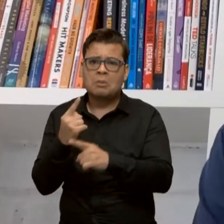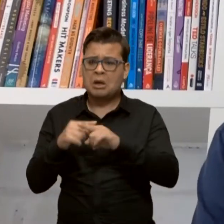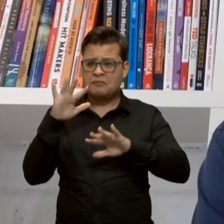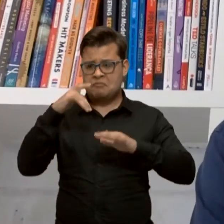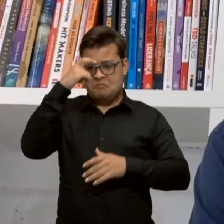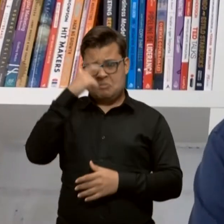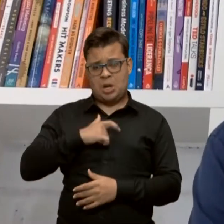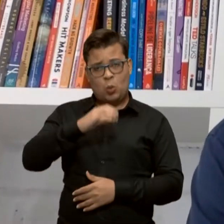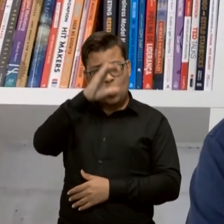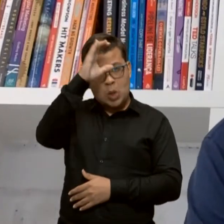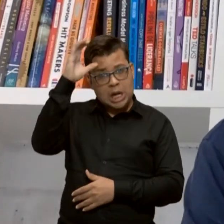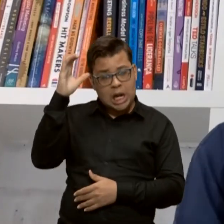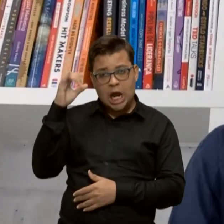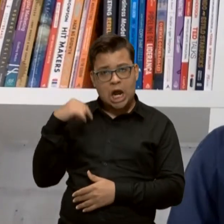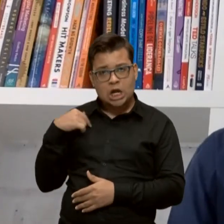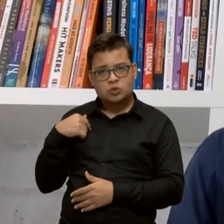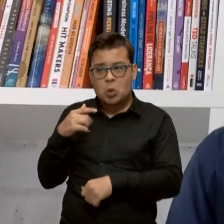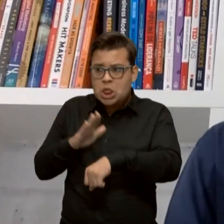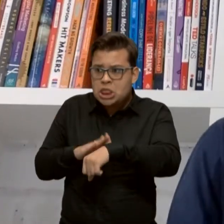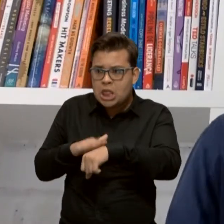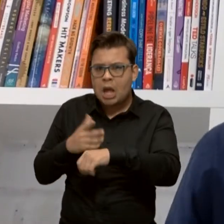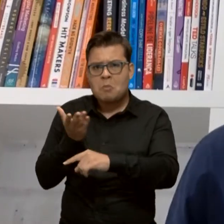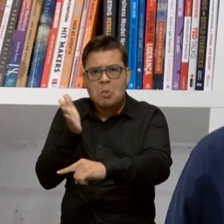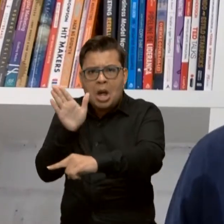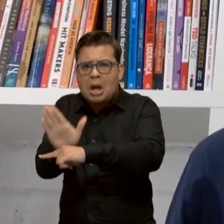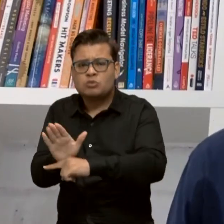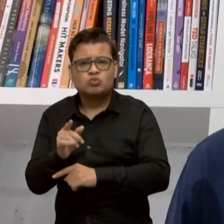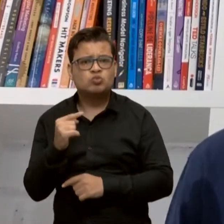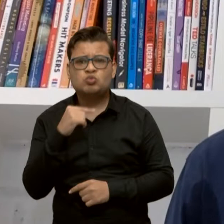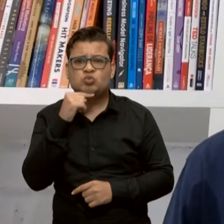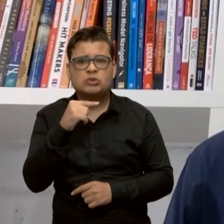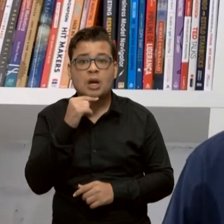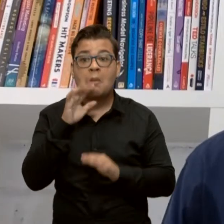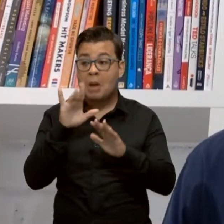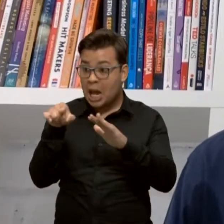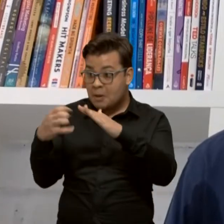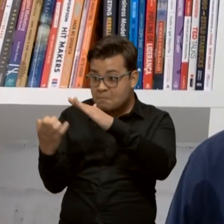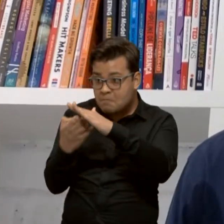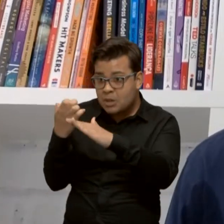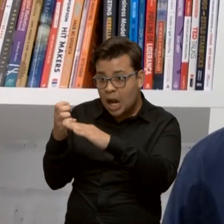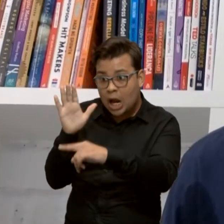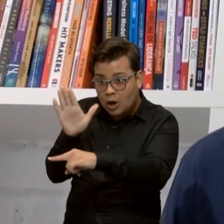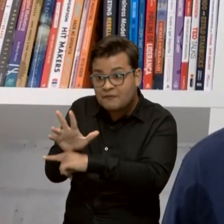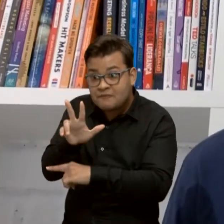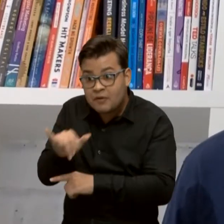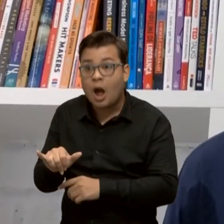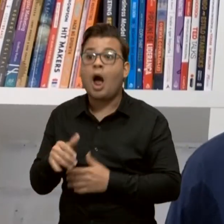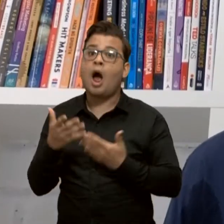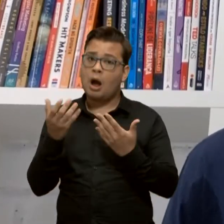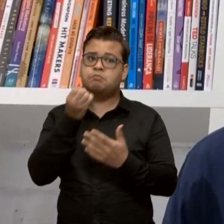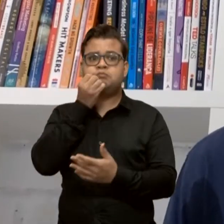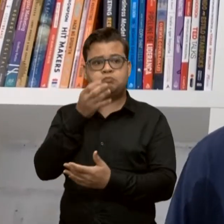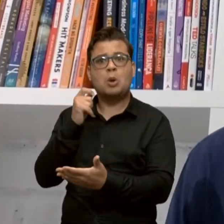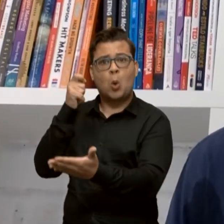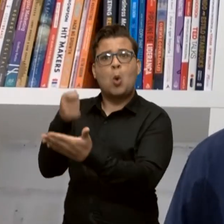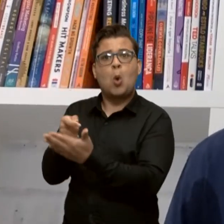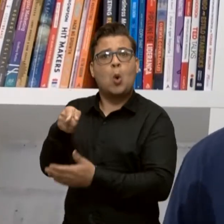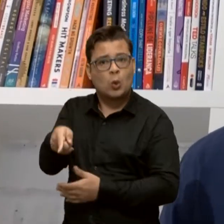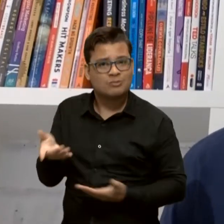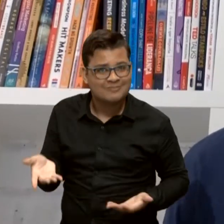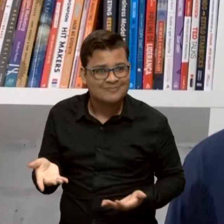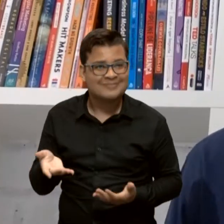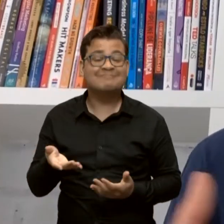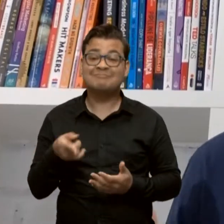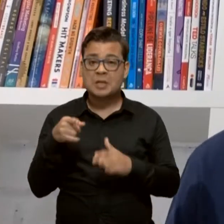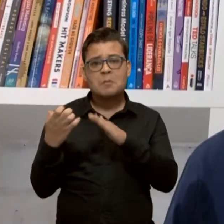a responsabilidade para a empresa para fazer isso. E é uma forma também de a empresa conquistar esses clientes. Então, de